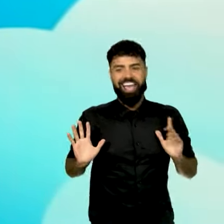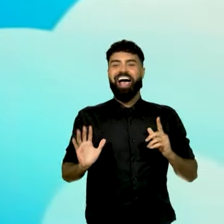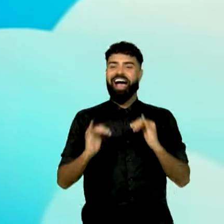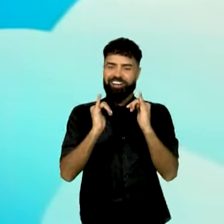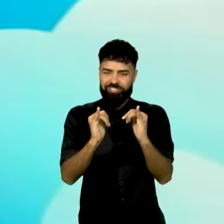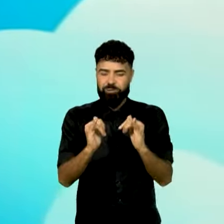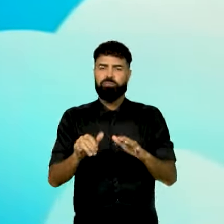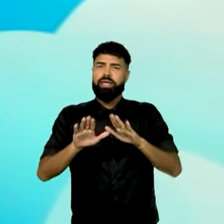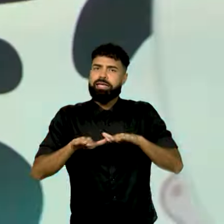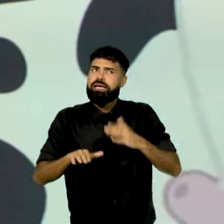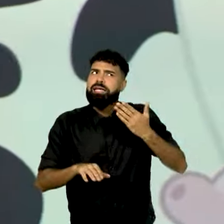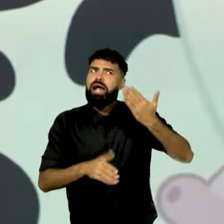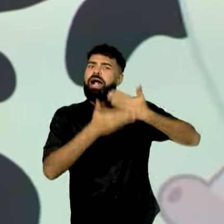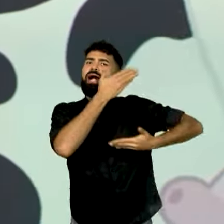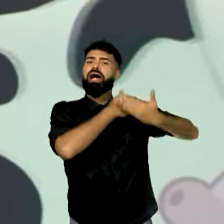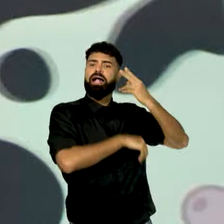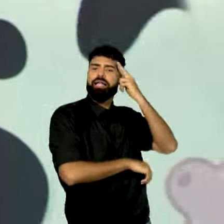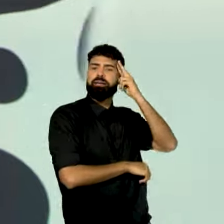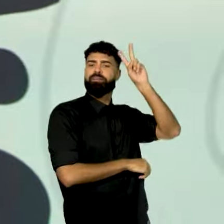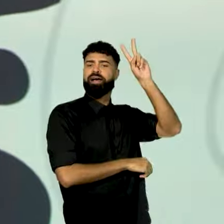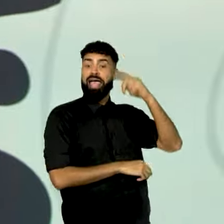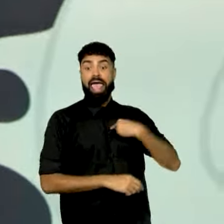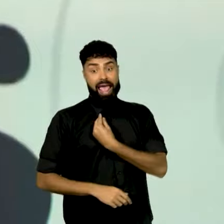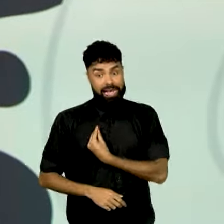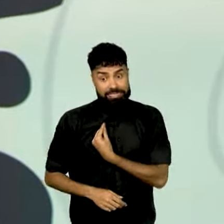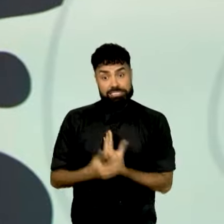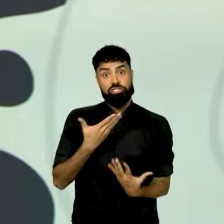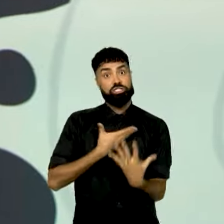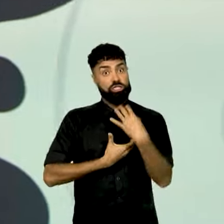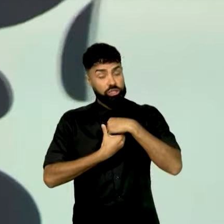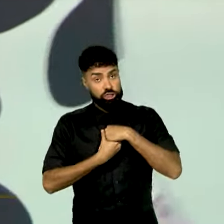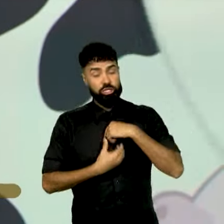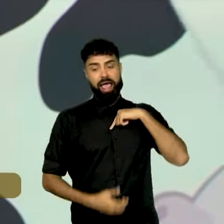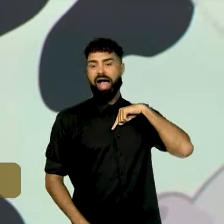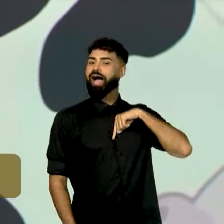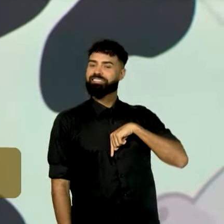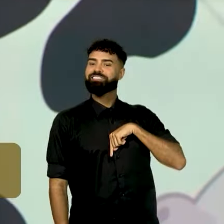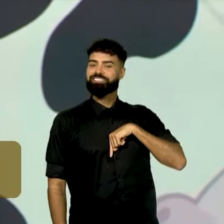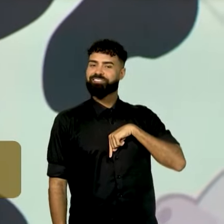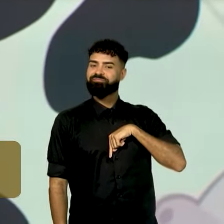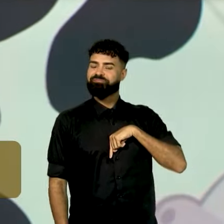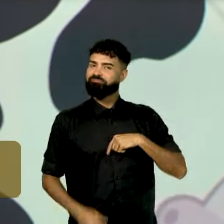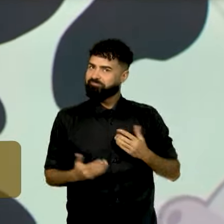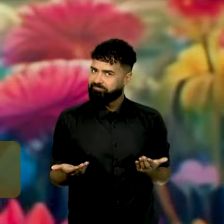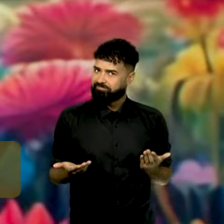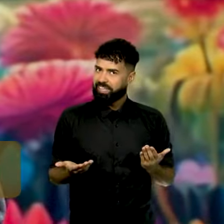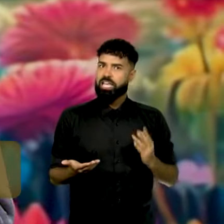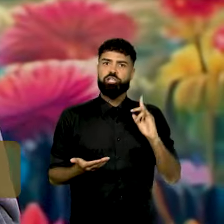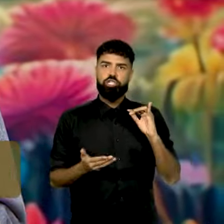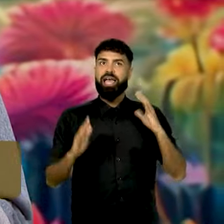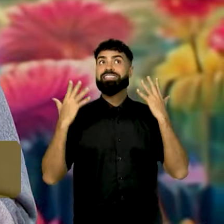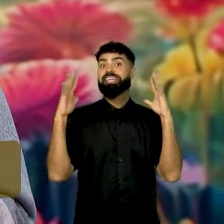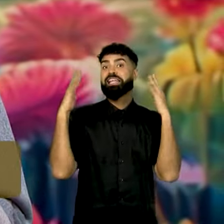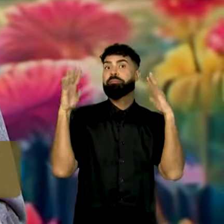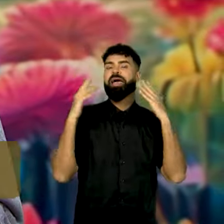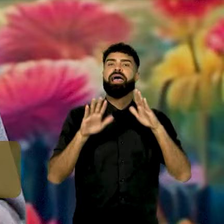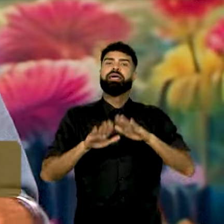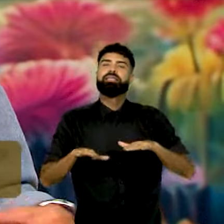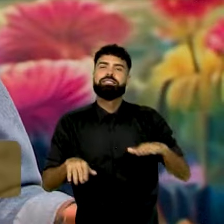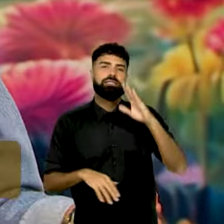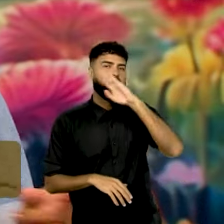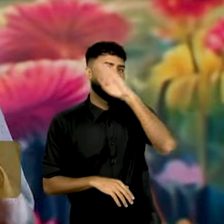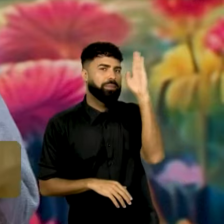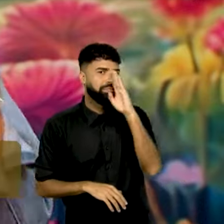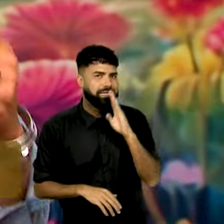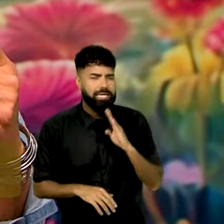da criança que a gente foi. E da criança que ainda existe dentro da gente. E também o dia de celebrar as crianças brasileiras